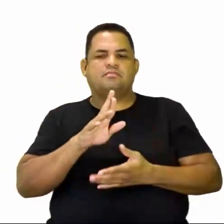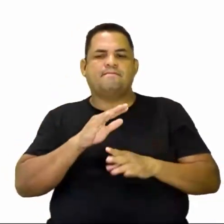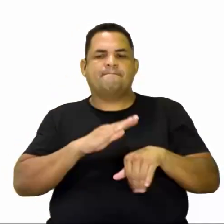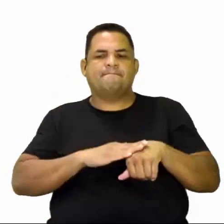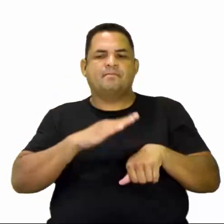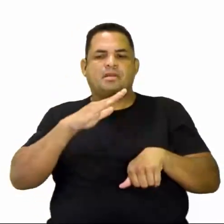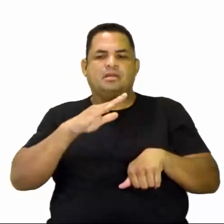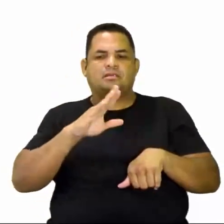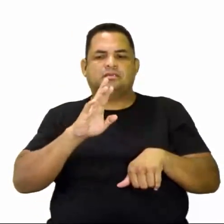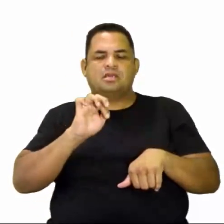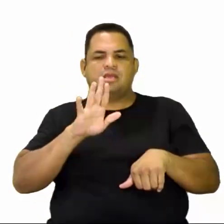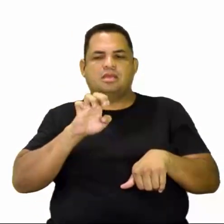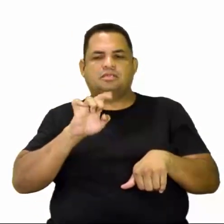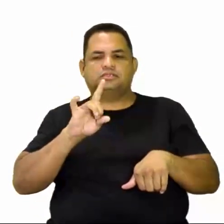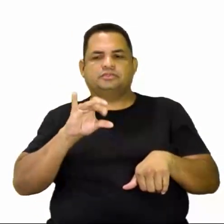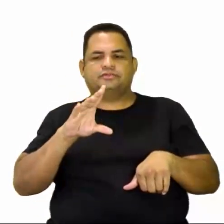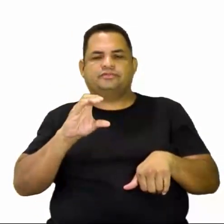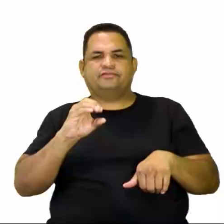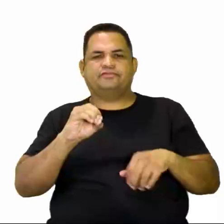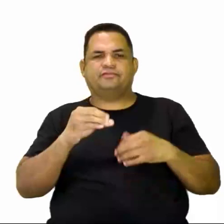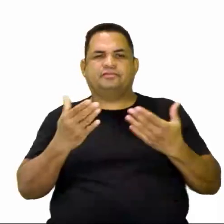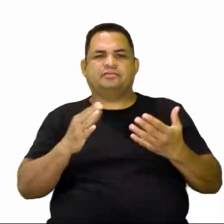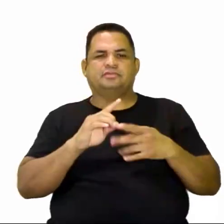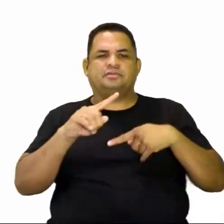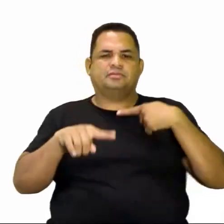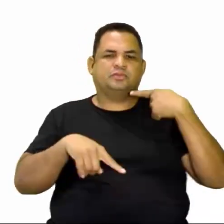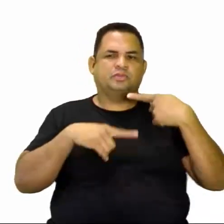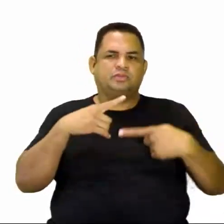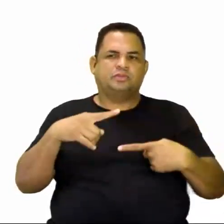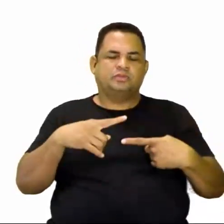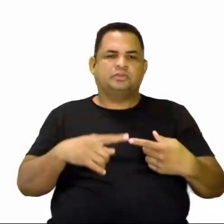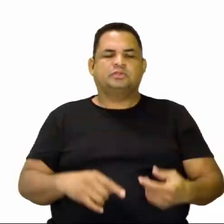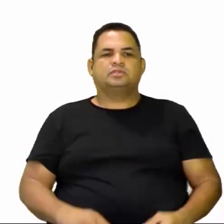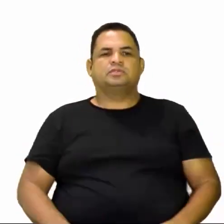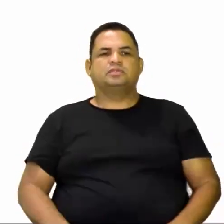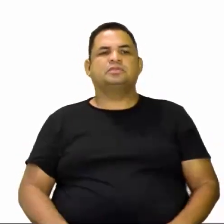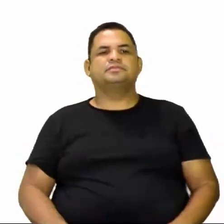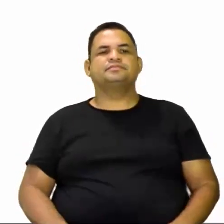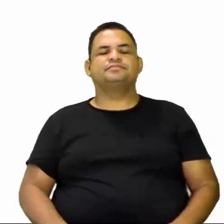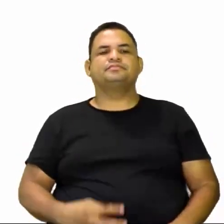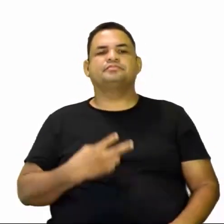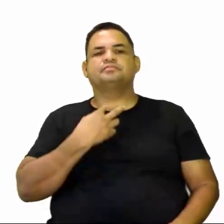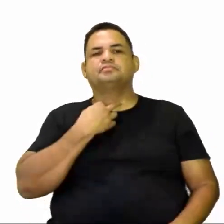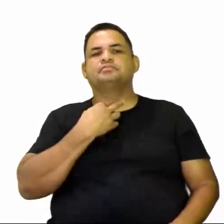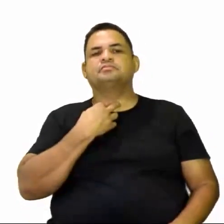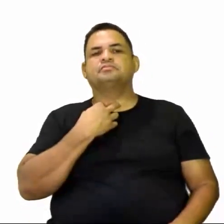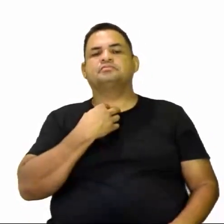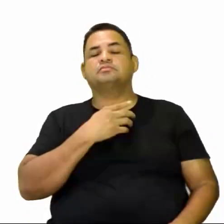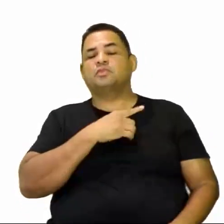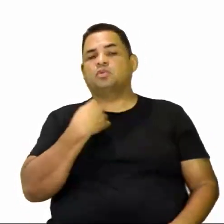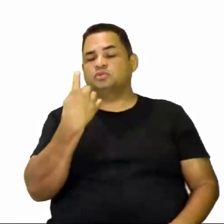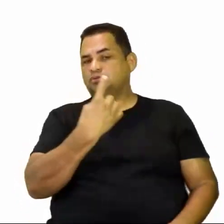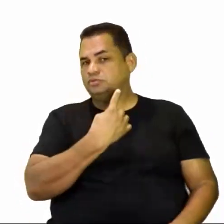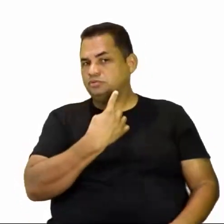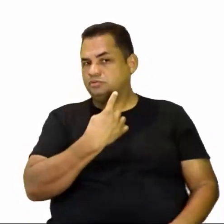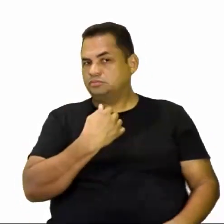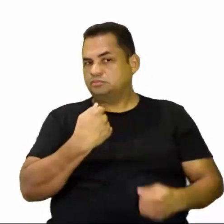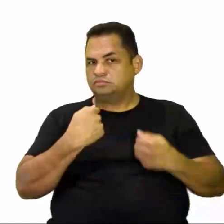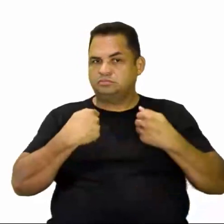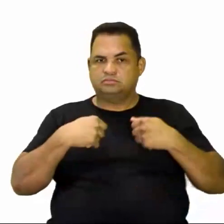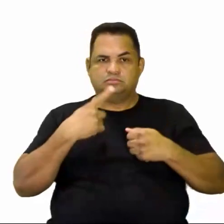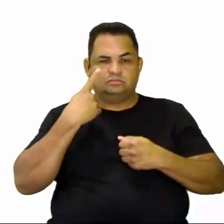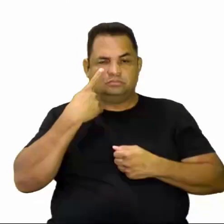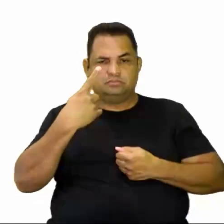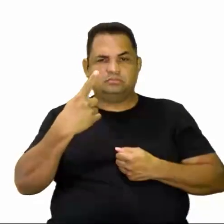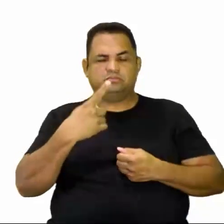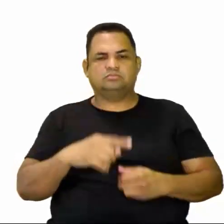bom? Na sequência, nós podemos observar também que